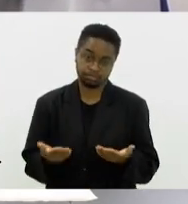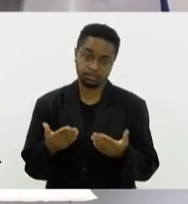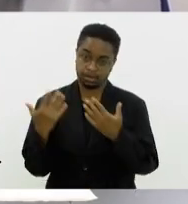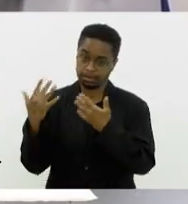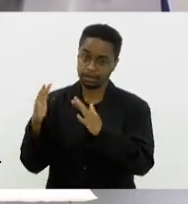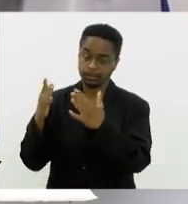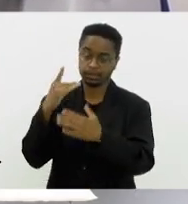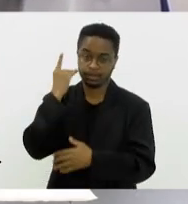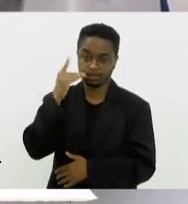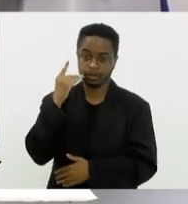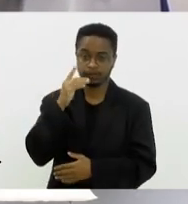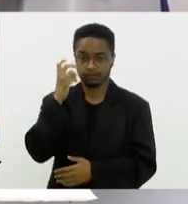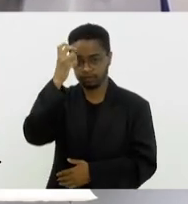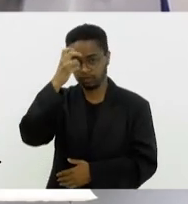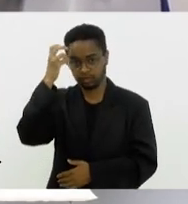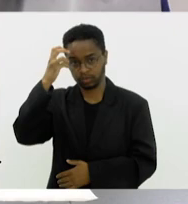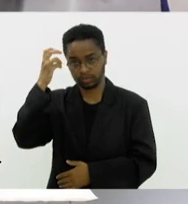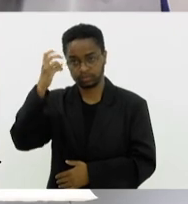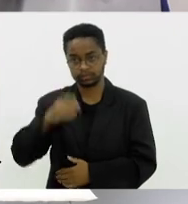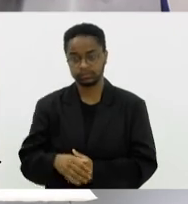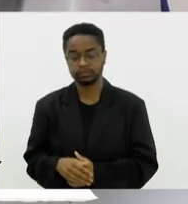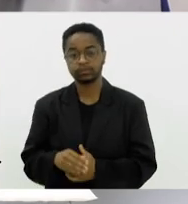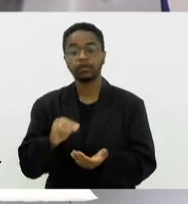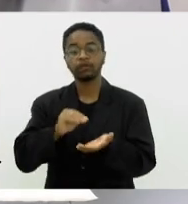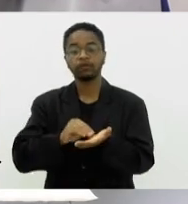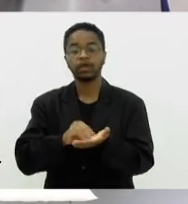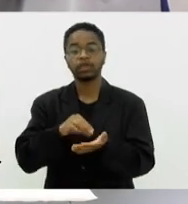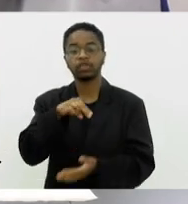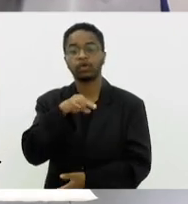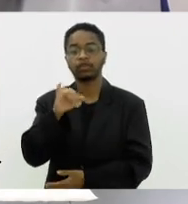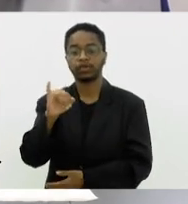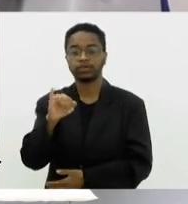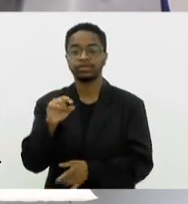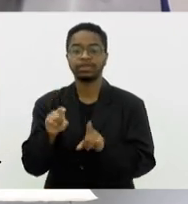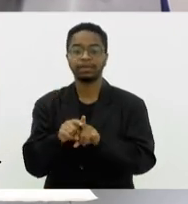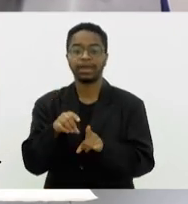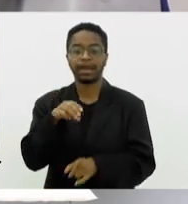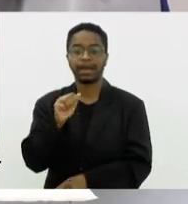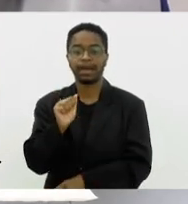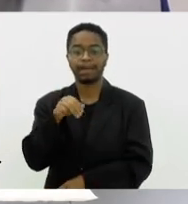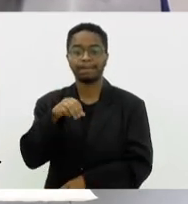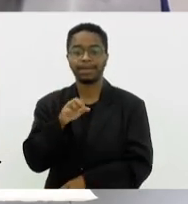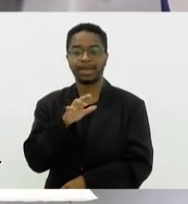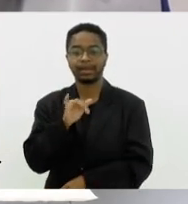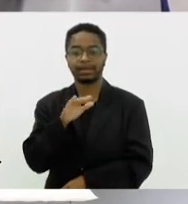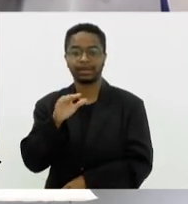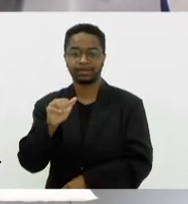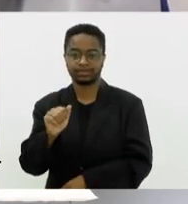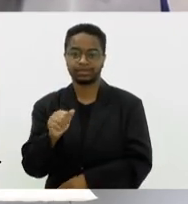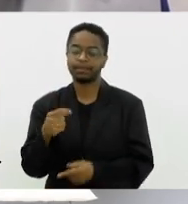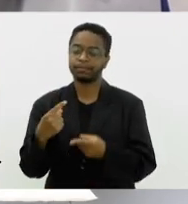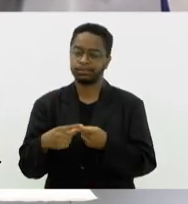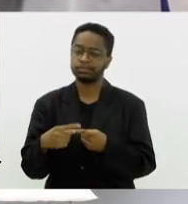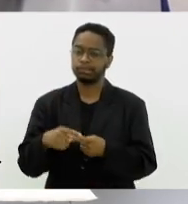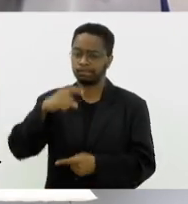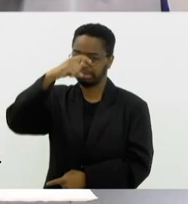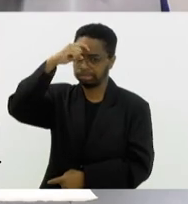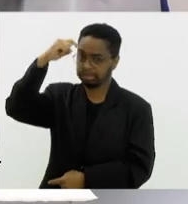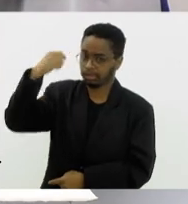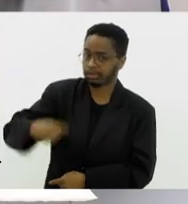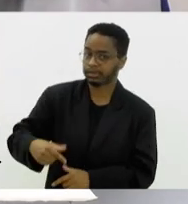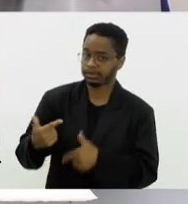parabenizar a deputada Verônica, eu vou cantar. Ficou faltando o Nova Iguaçu, hein? E o América, do meu pai, né? O Nova Iguaçu, que está dando trabalho aí. Eu